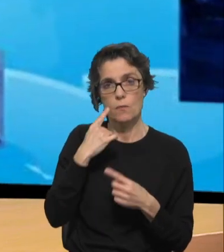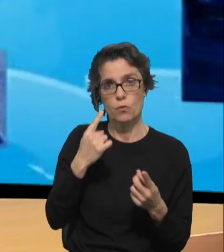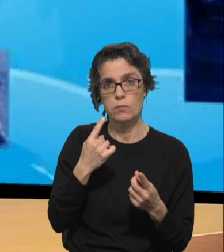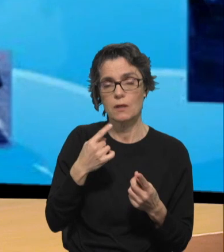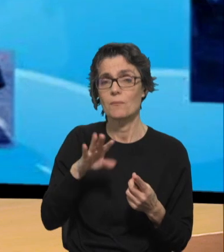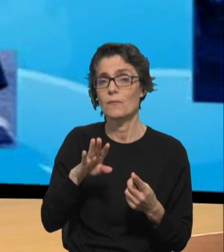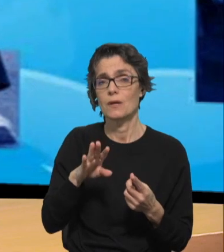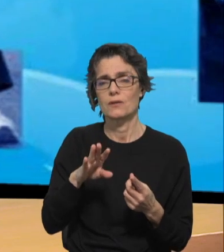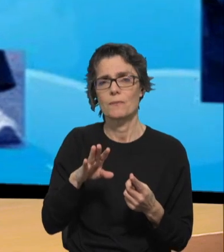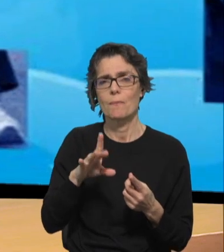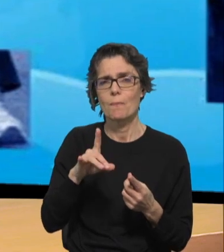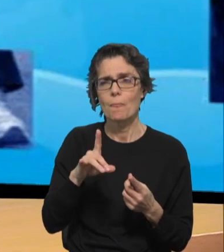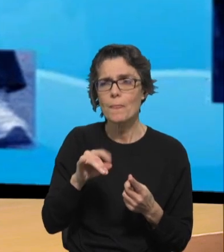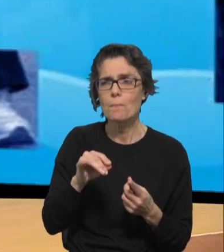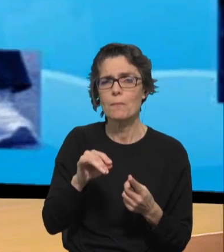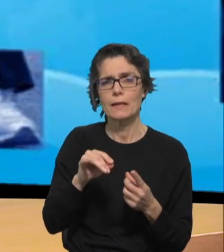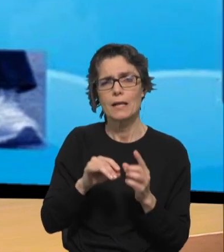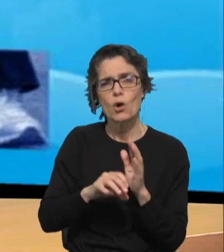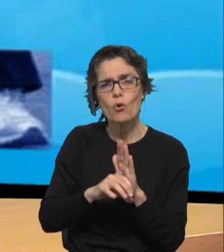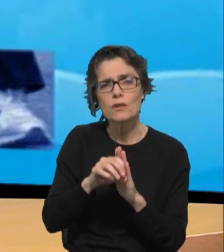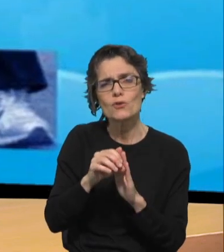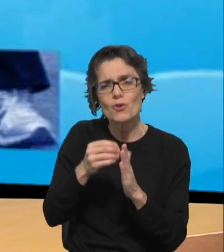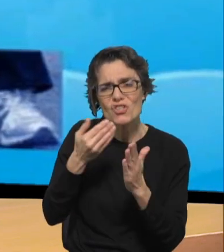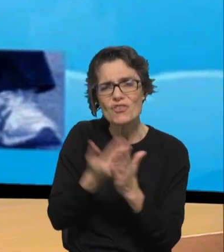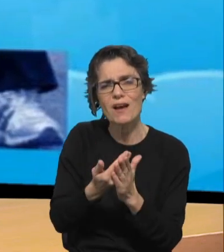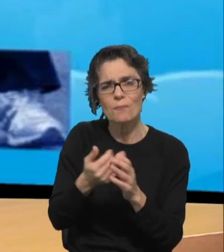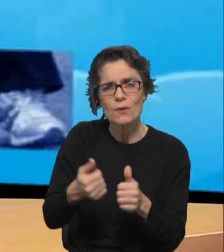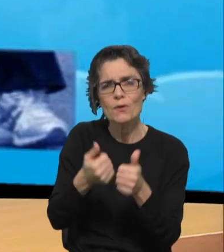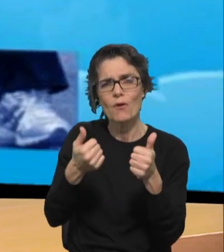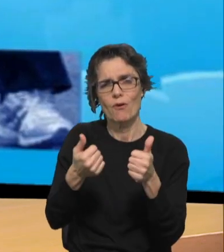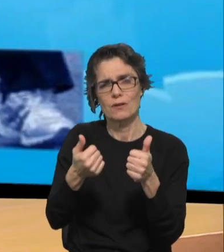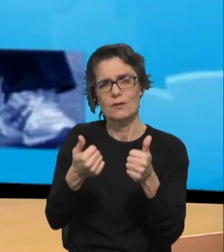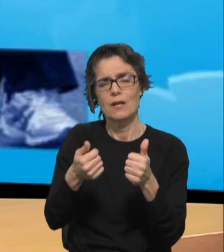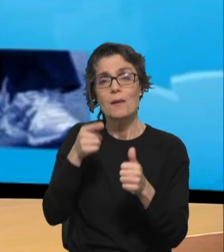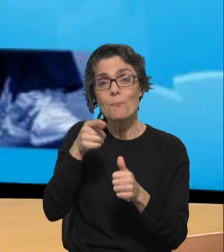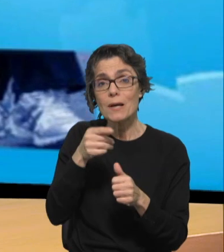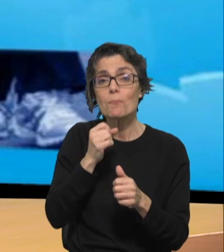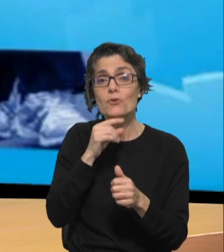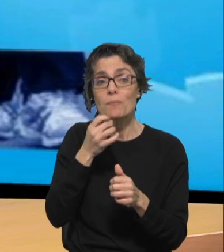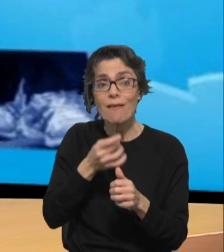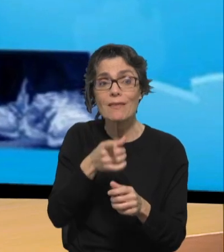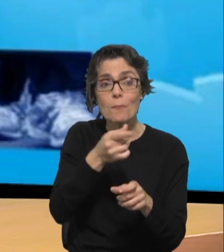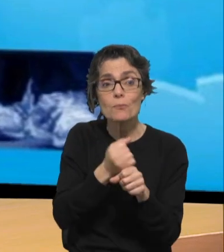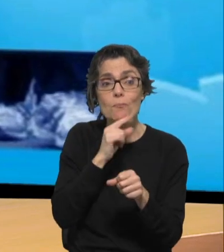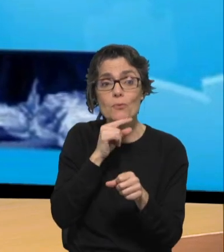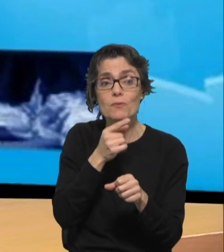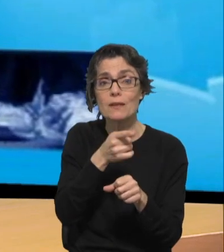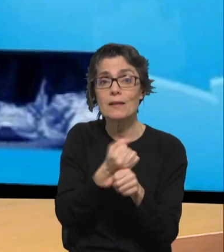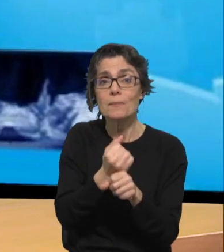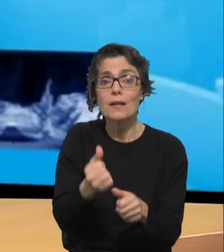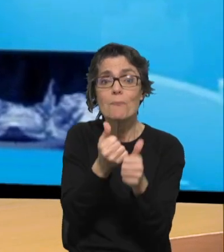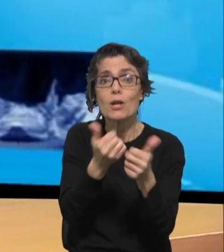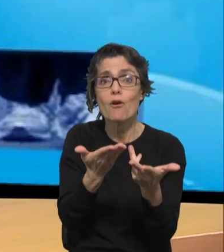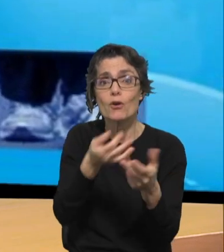mas simplesmente criar condições para que eles se sintam recompensados para poderem exercer o seu trabalho, a sua profissão